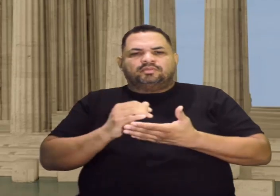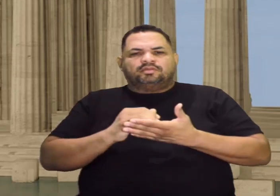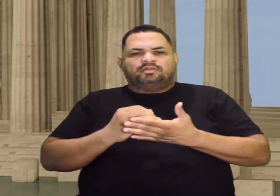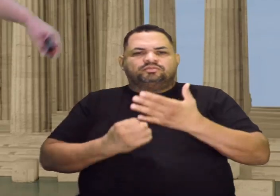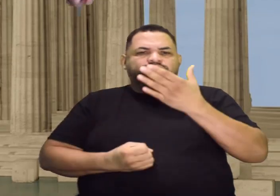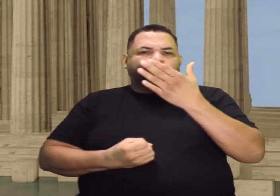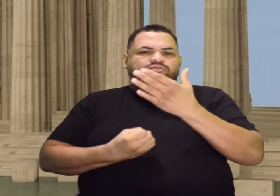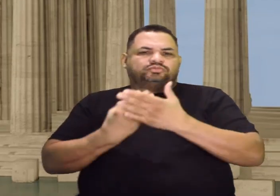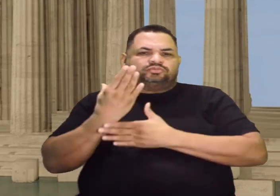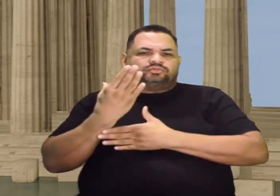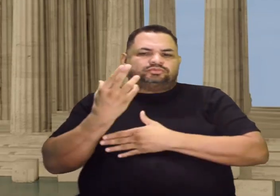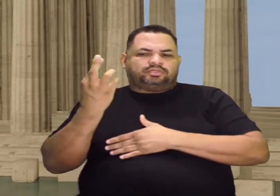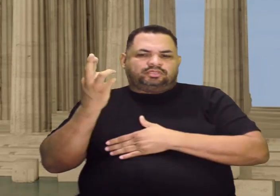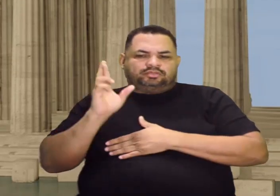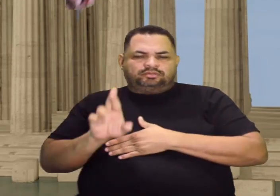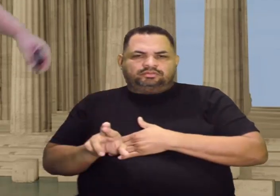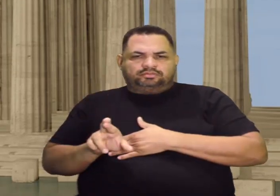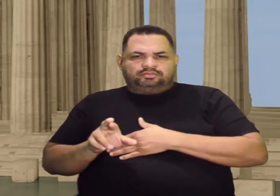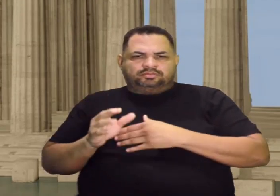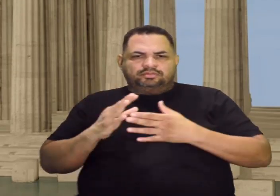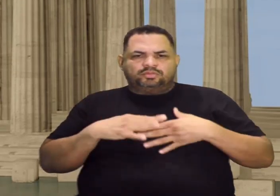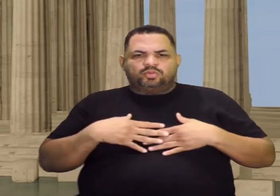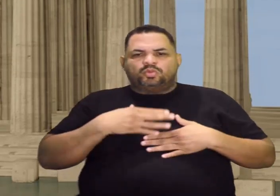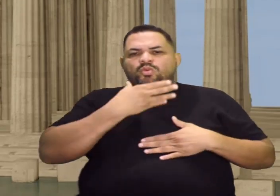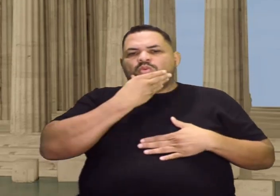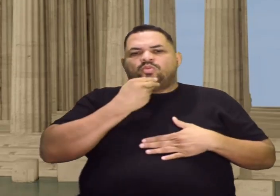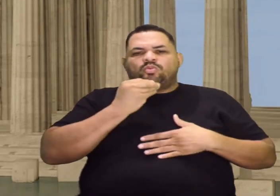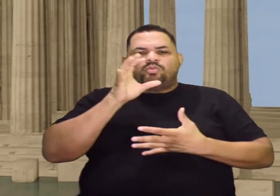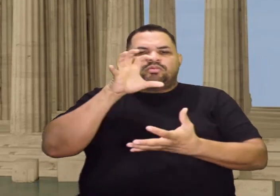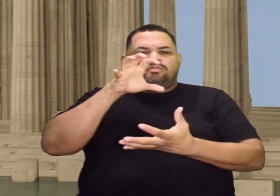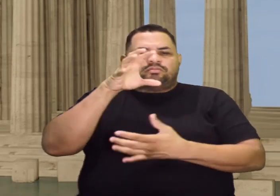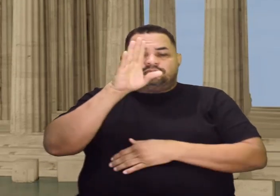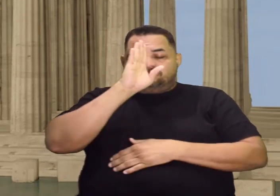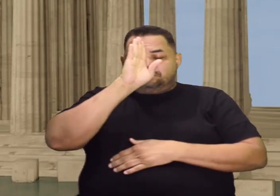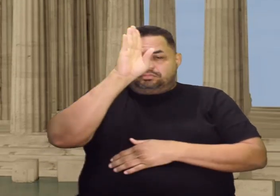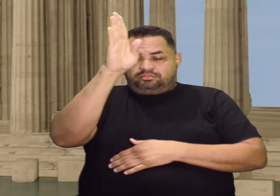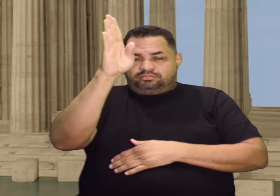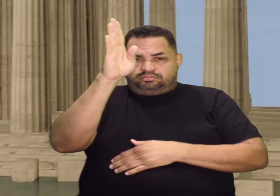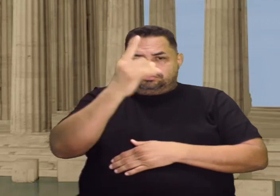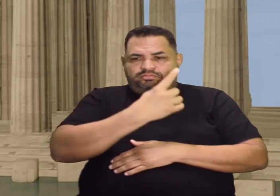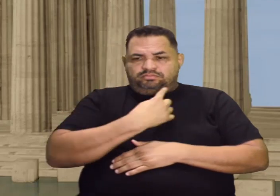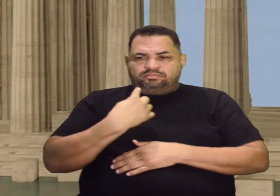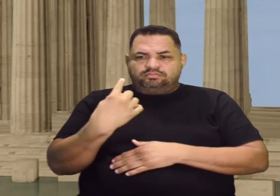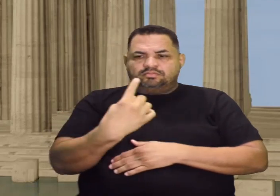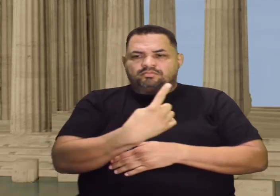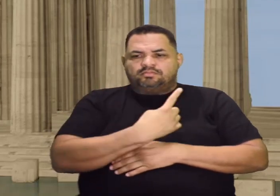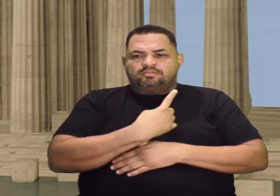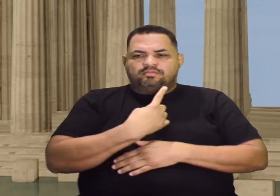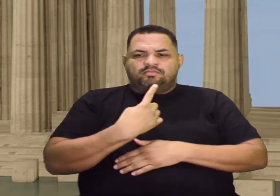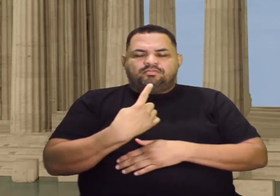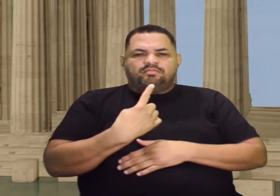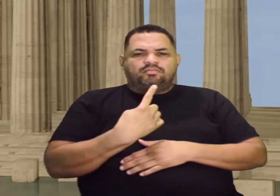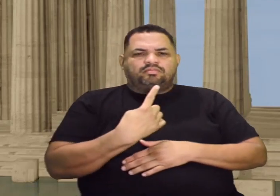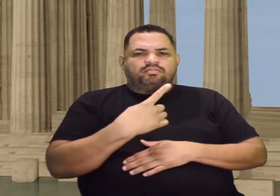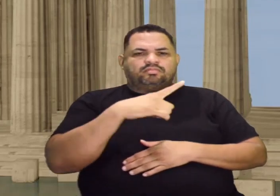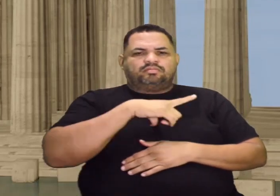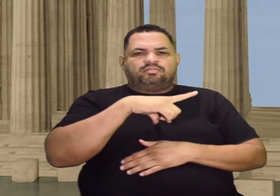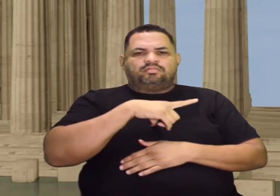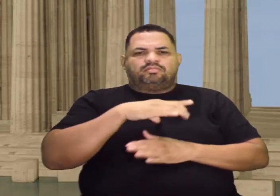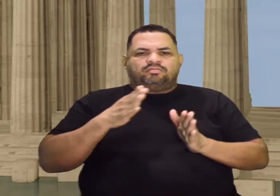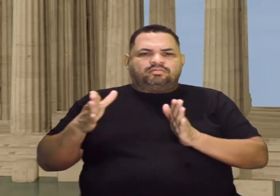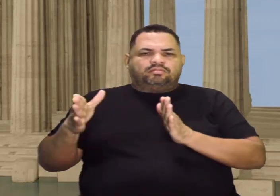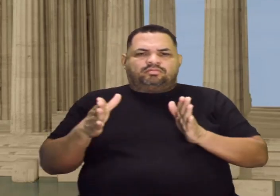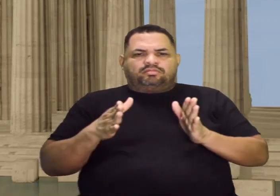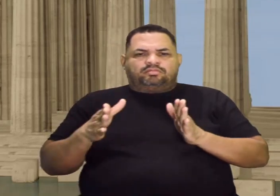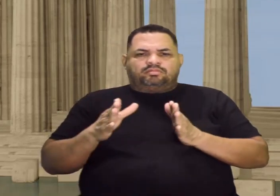razão, o ser humano no centro. Nesse período aí nós temos a questão do período